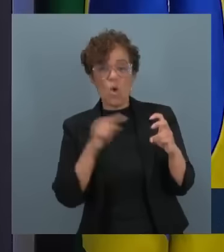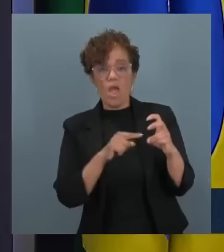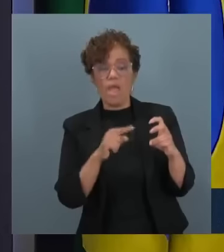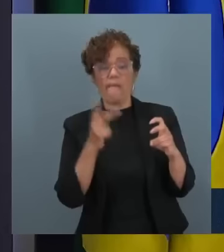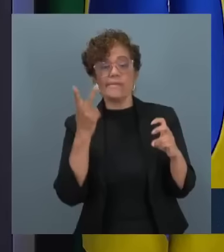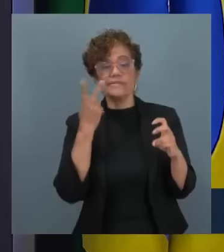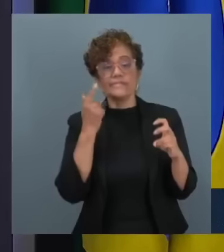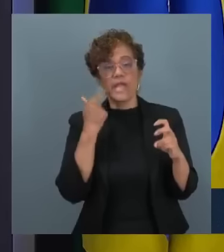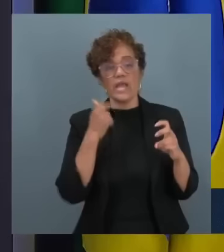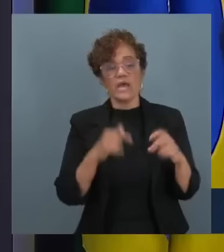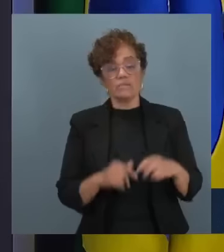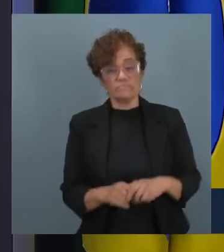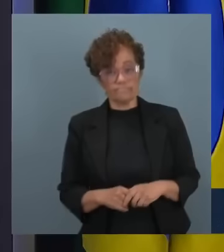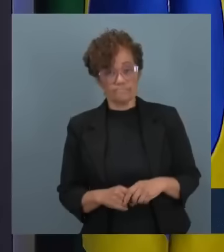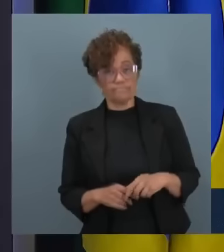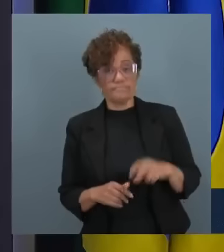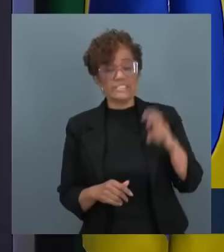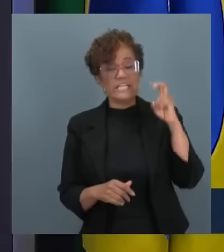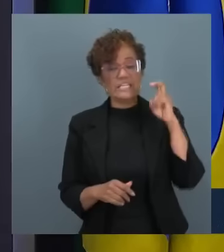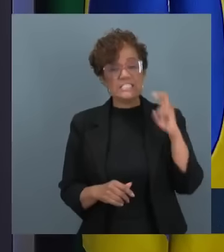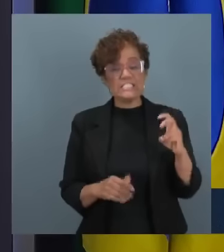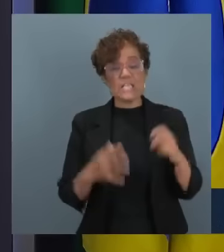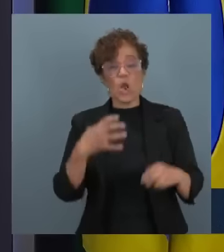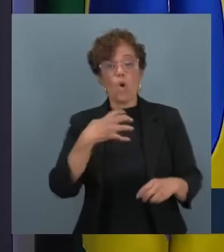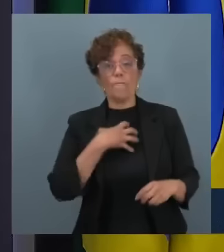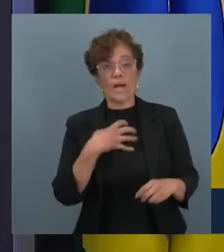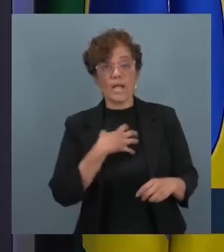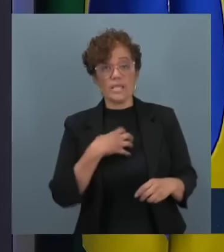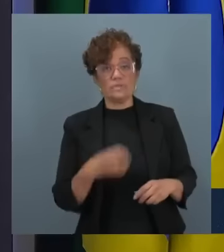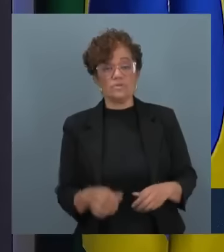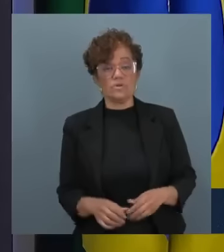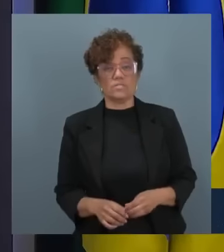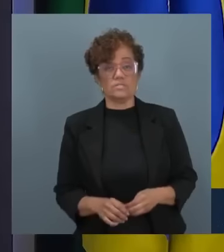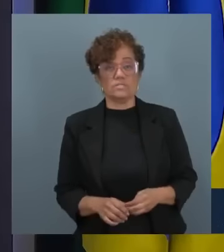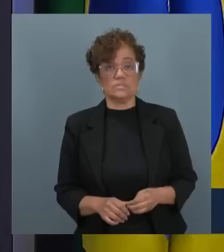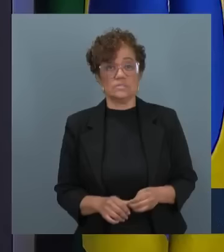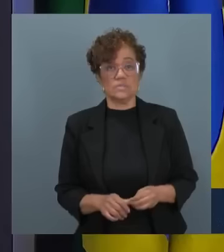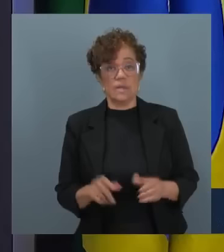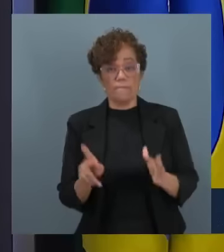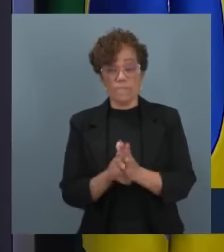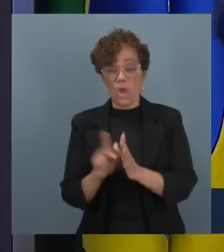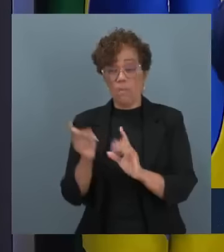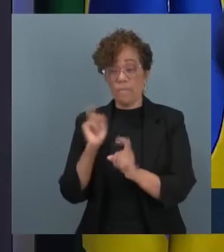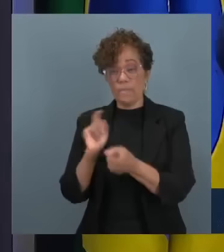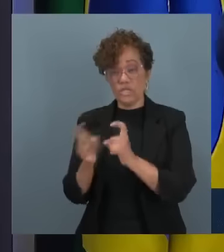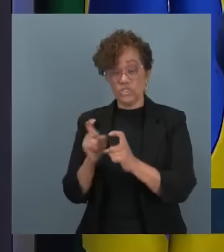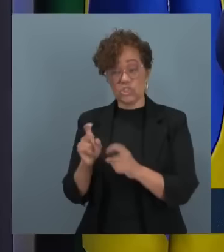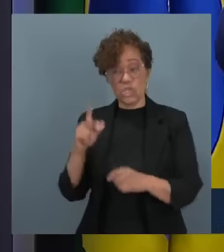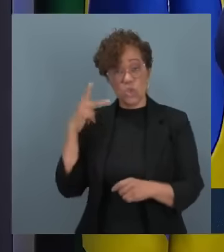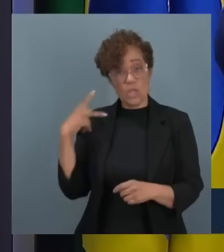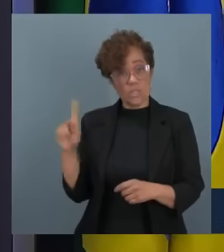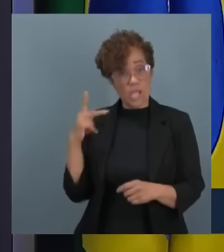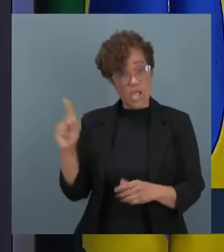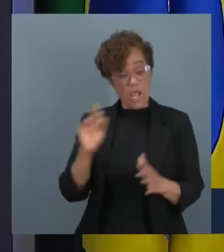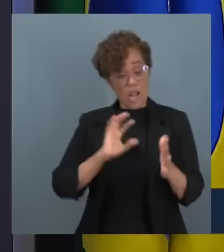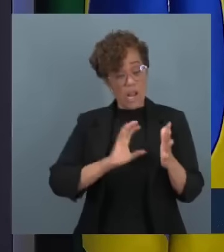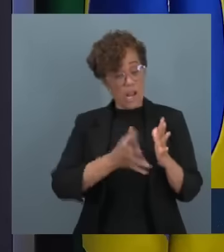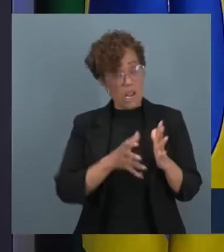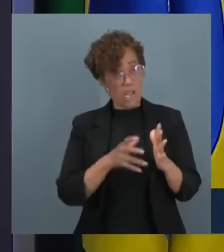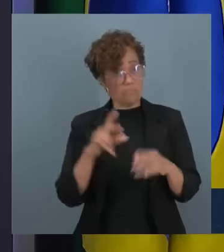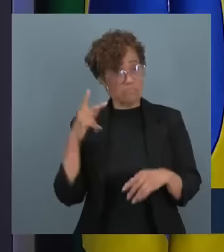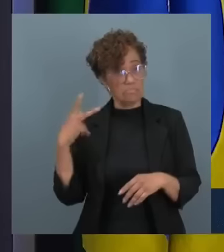Quase a metade, 5 no Ceará e 5 na Bahia. Administrados pelo partido que ele faz parte. Que ele está